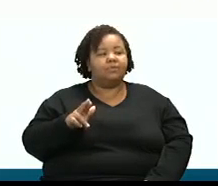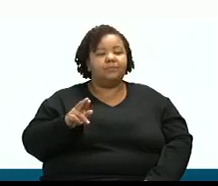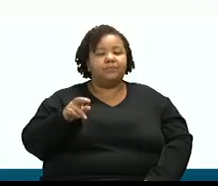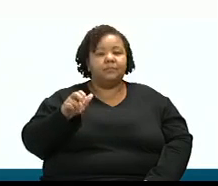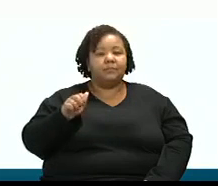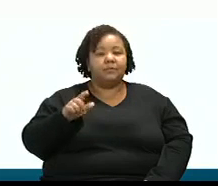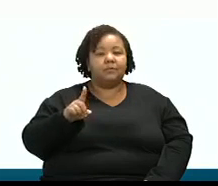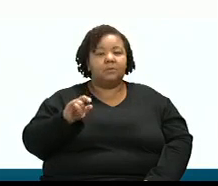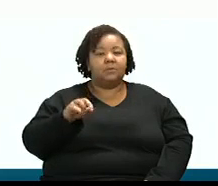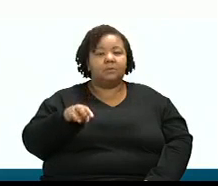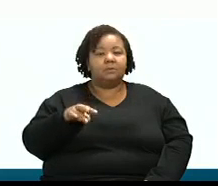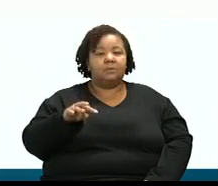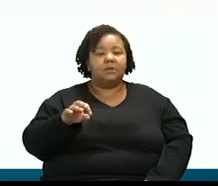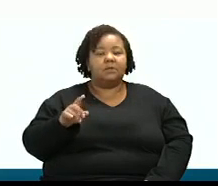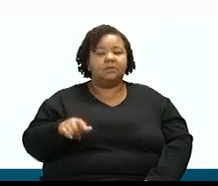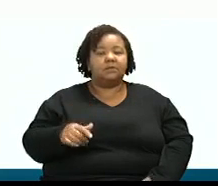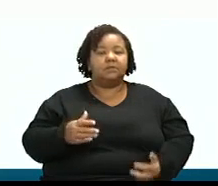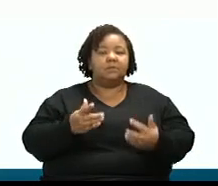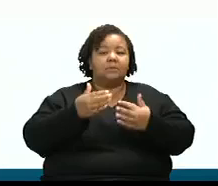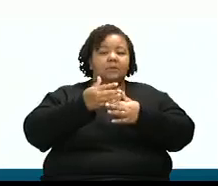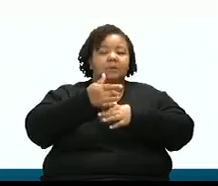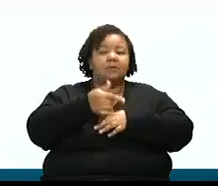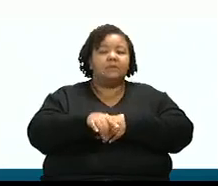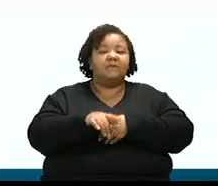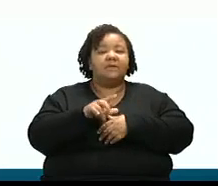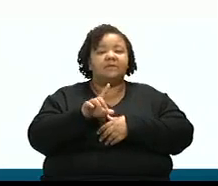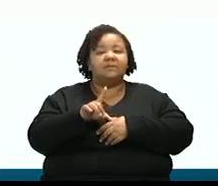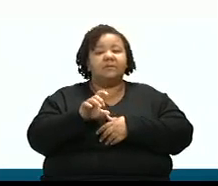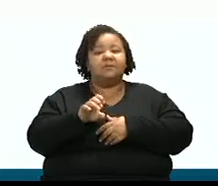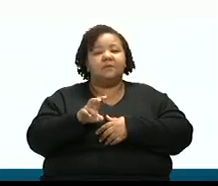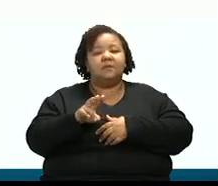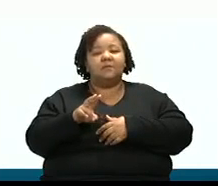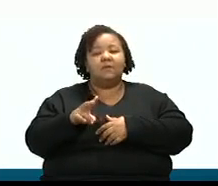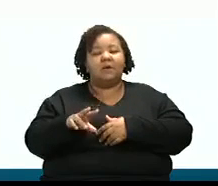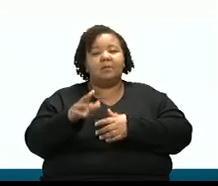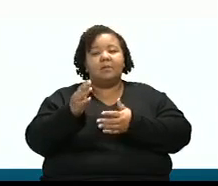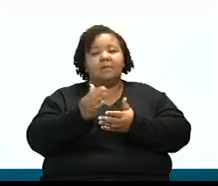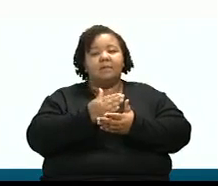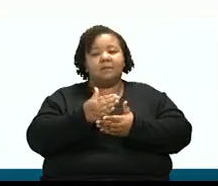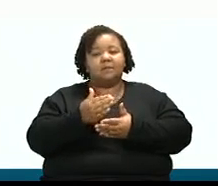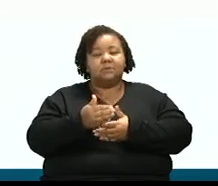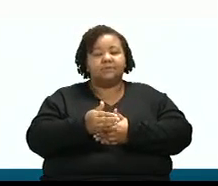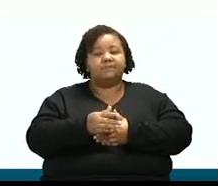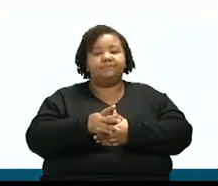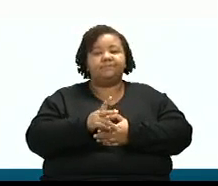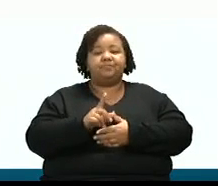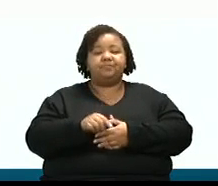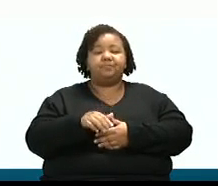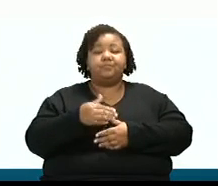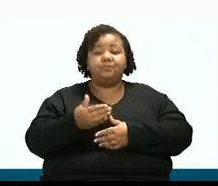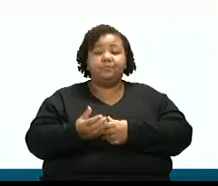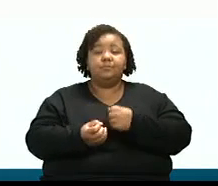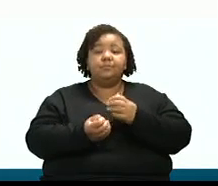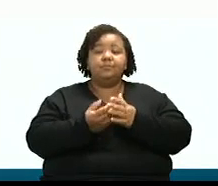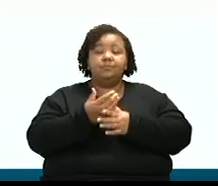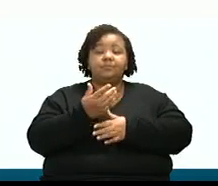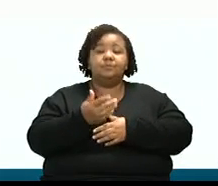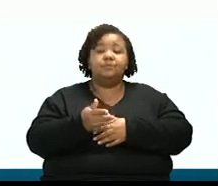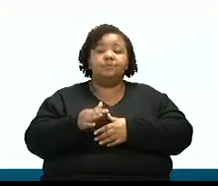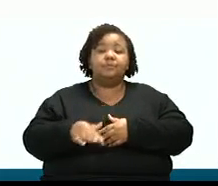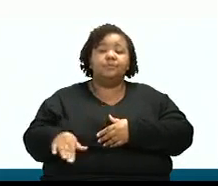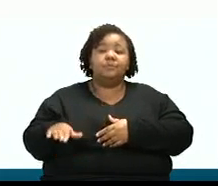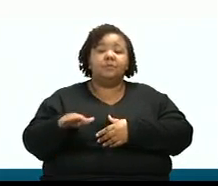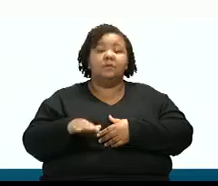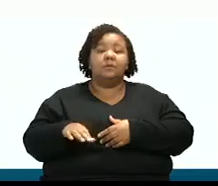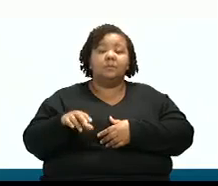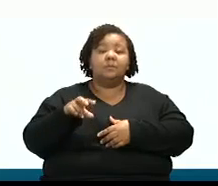a partir das derivadas parciais. Então, sempre que eu tenho um campo vetorial e eu consigo gerar esse campo por um